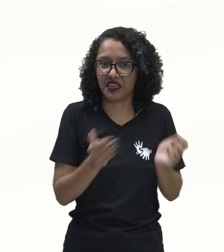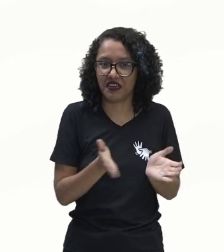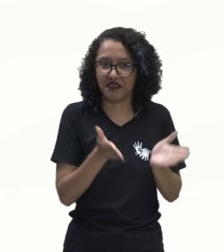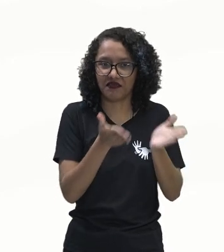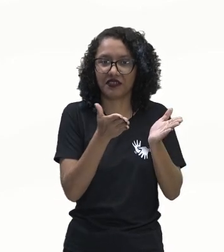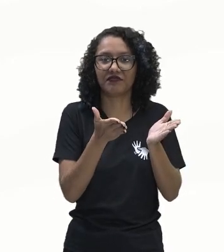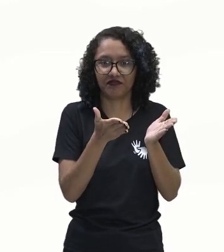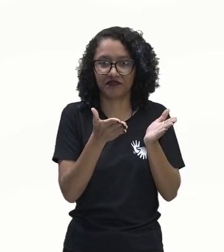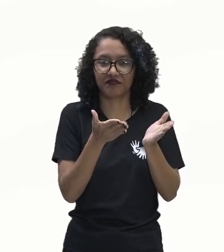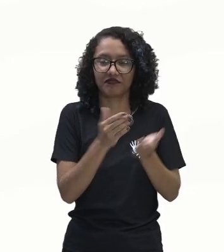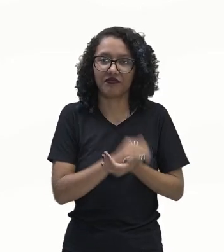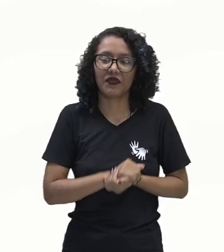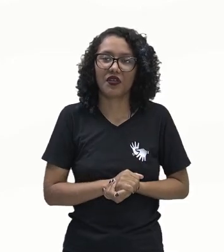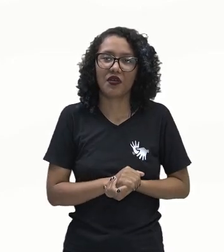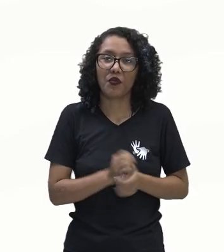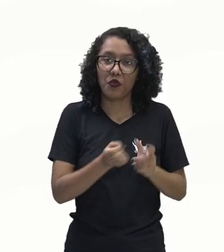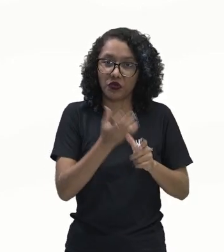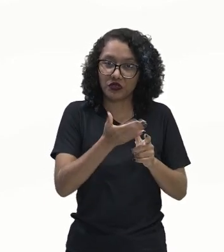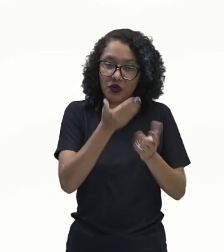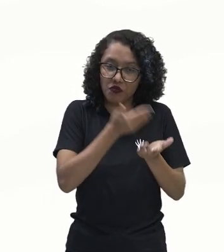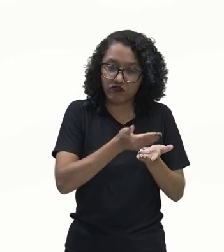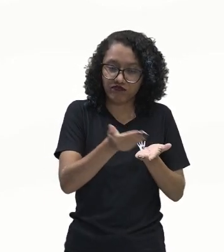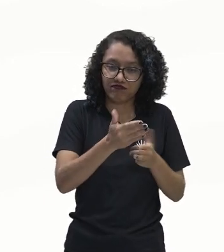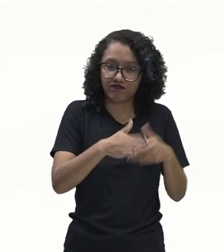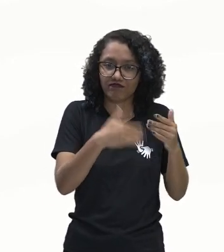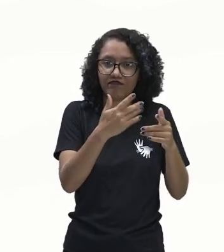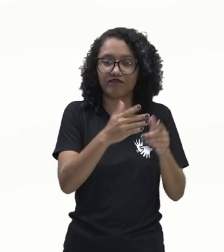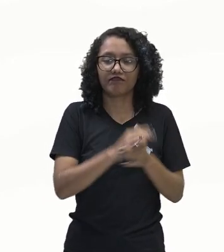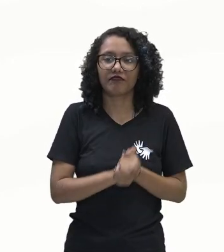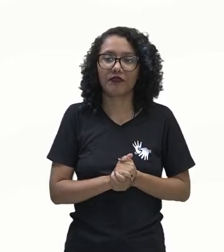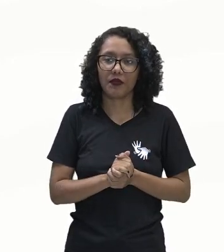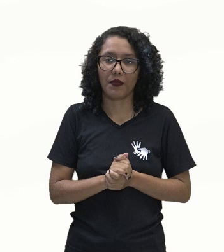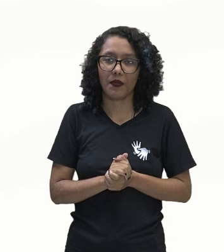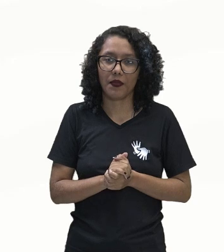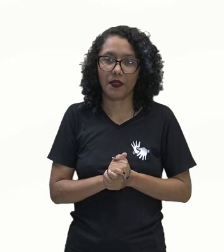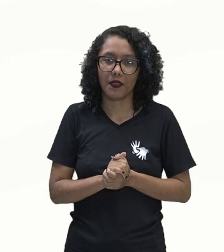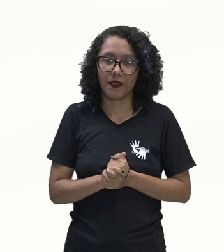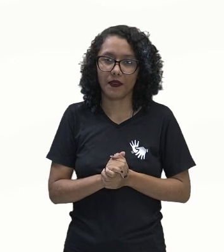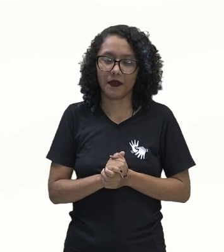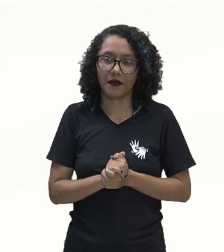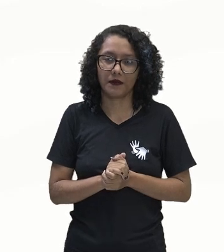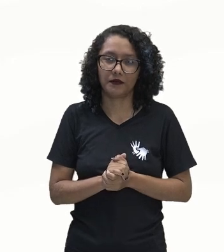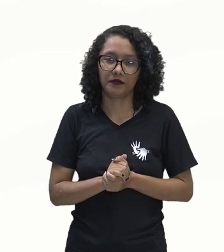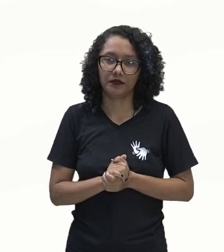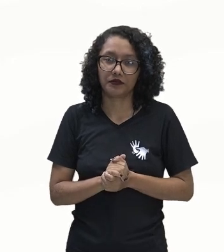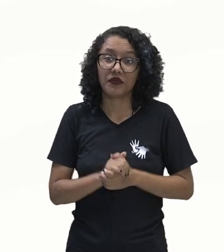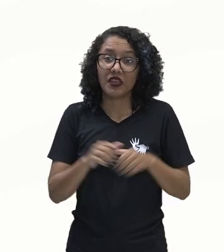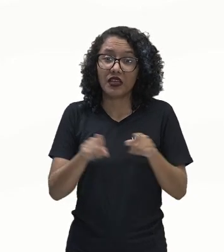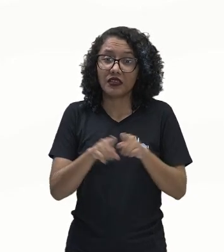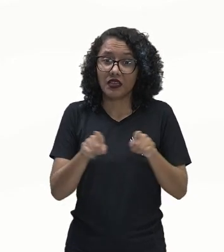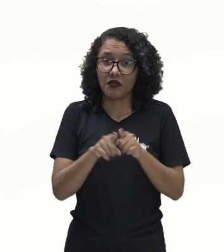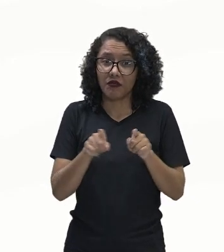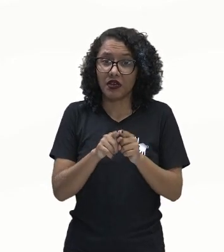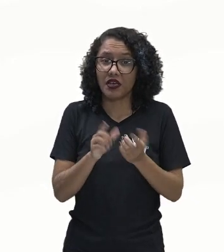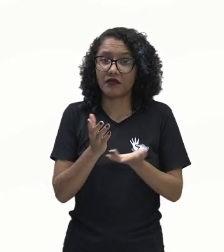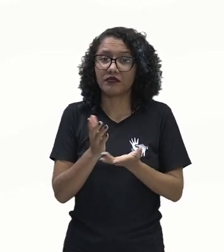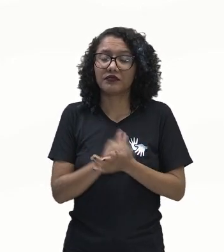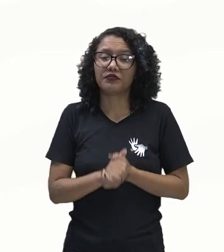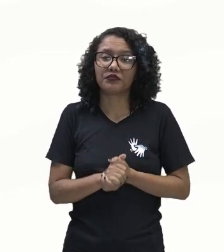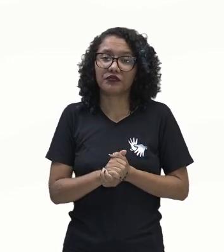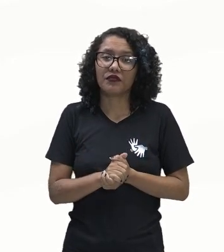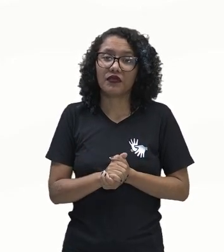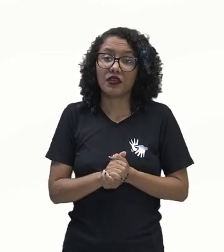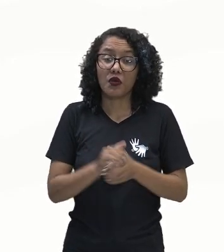aqui no Brasil. Por conta de haver a presença dos cafeicultores, que muitos deles dependiam do